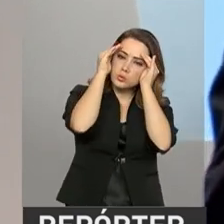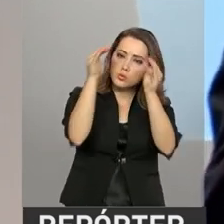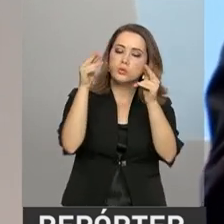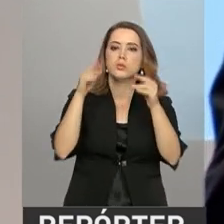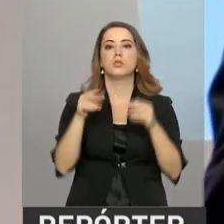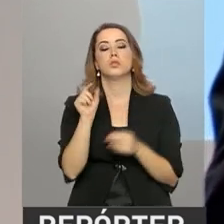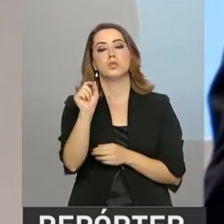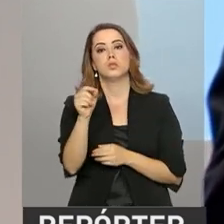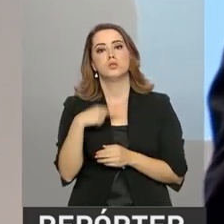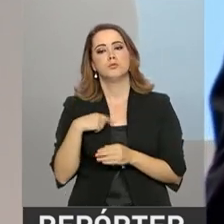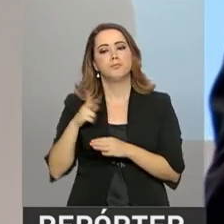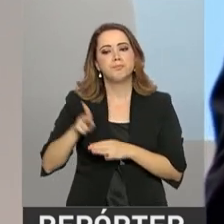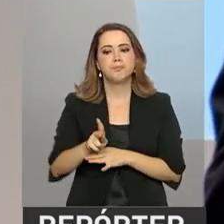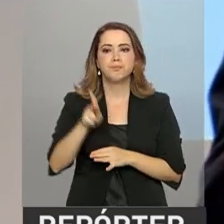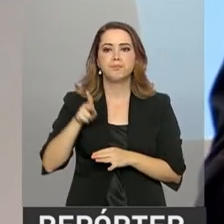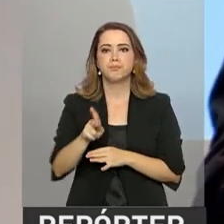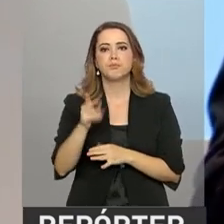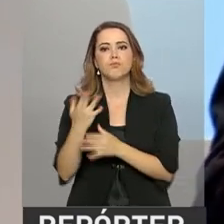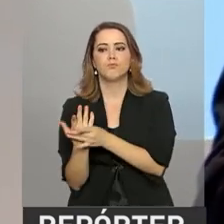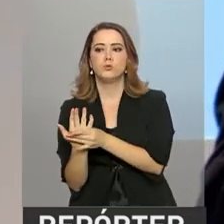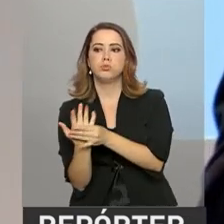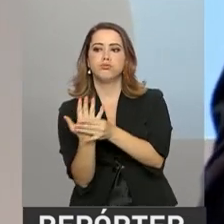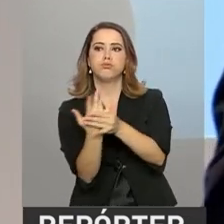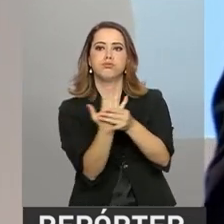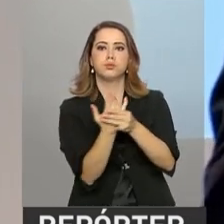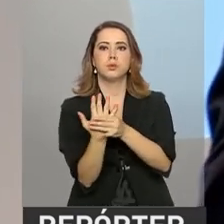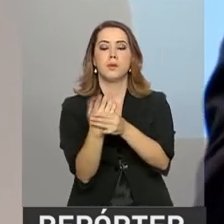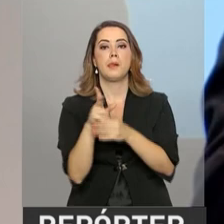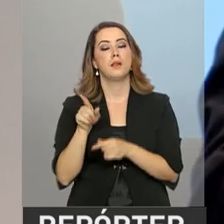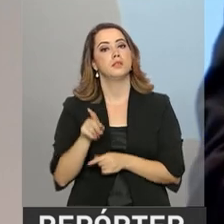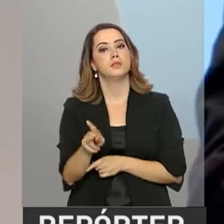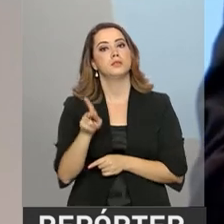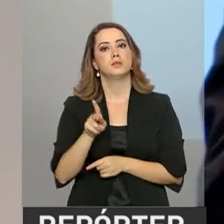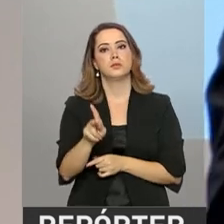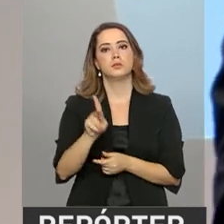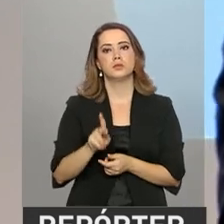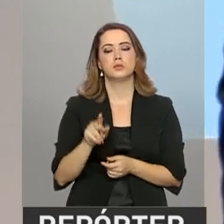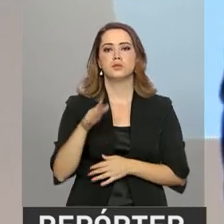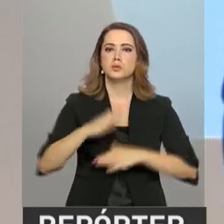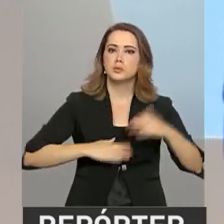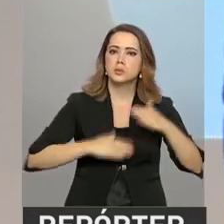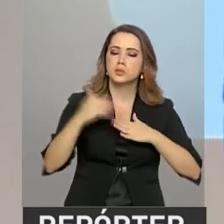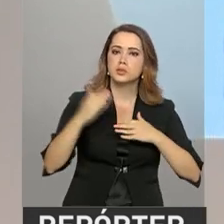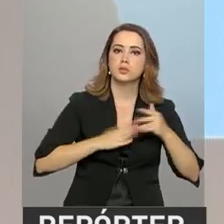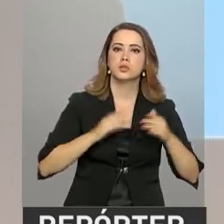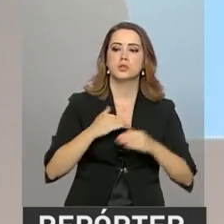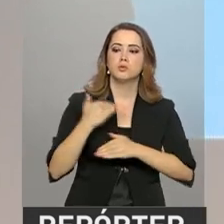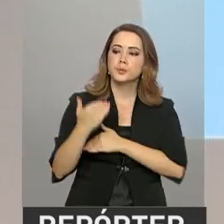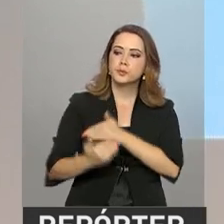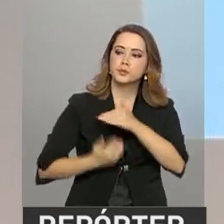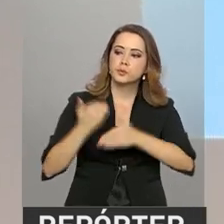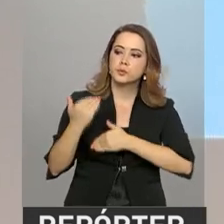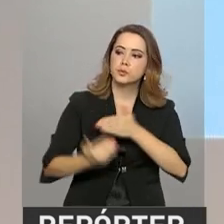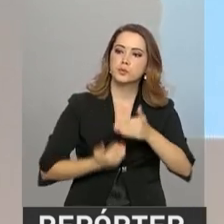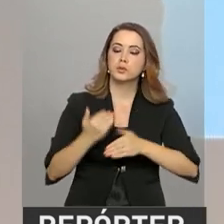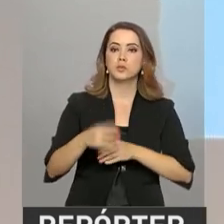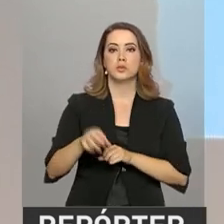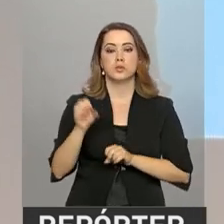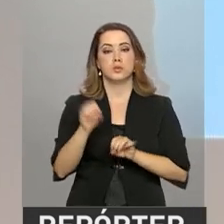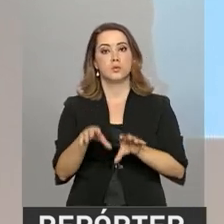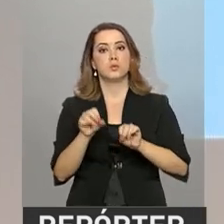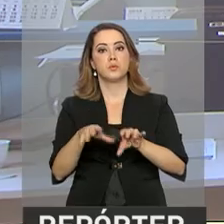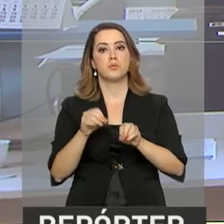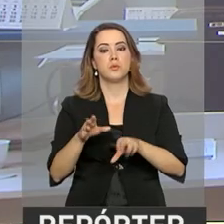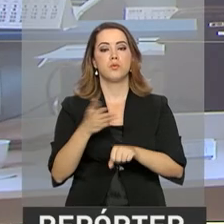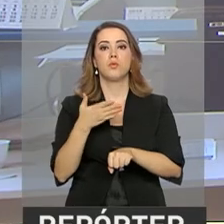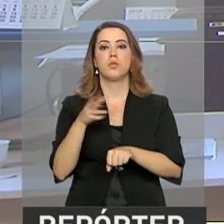e a chama permanente para a prática e para o avanço da formação de